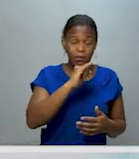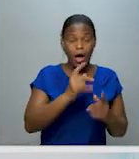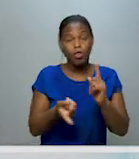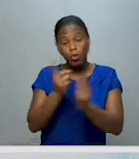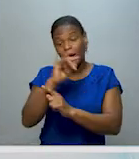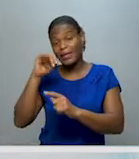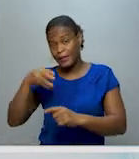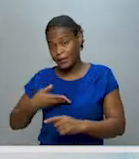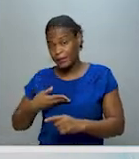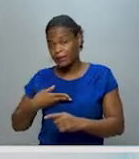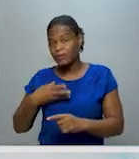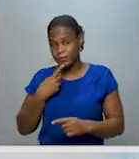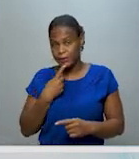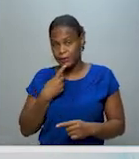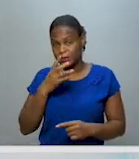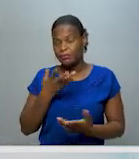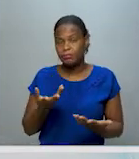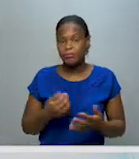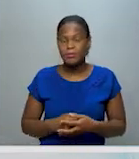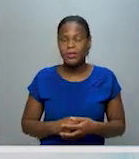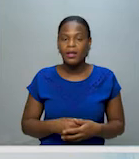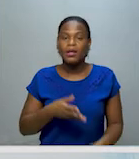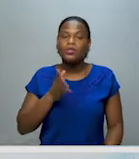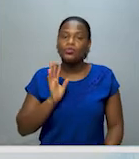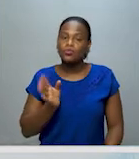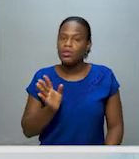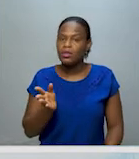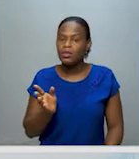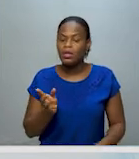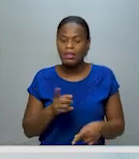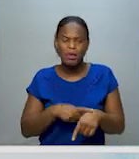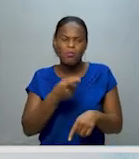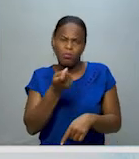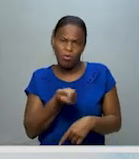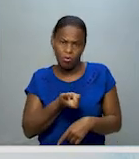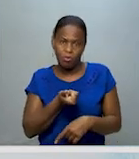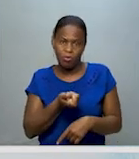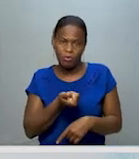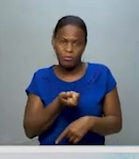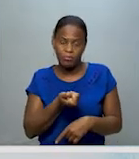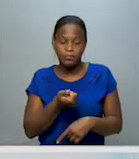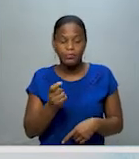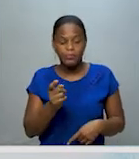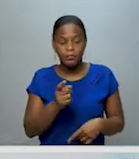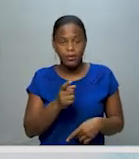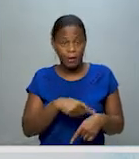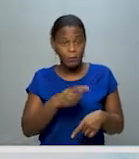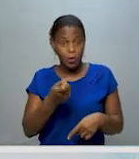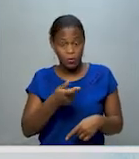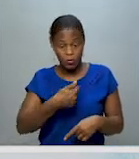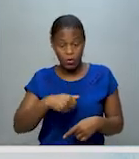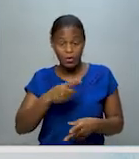você passa para indireto. Já que não temos muito tempo, nós